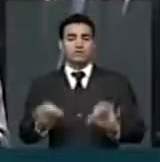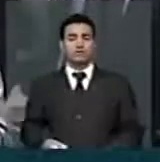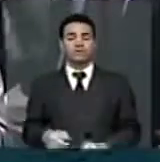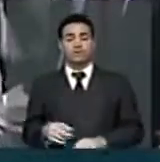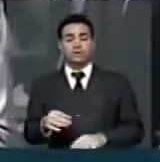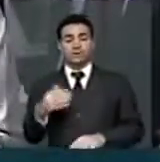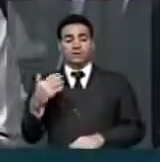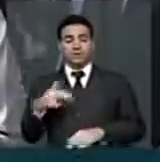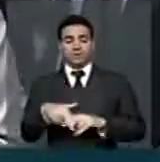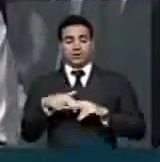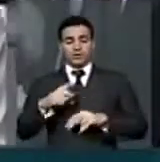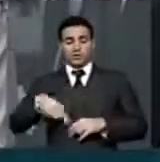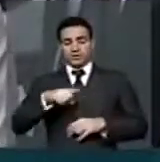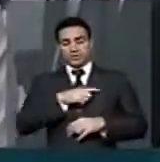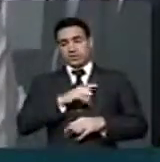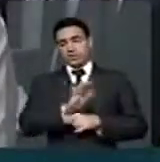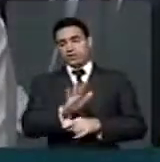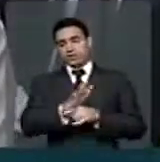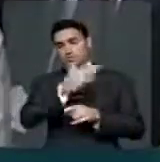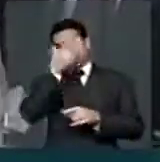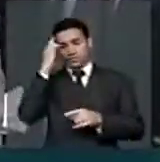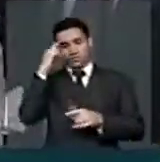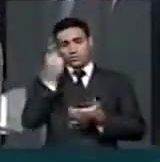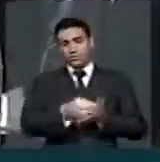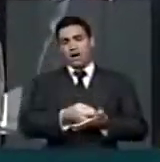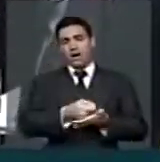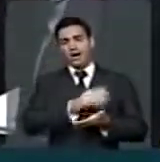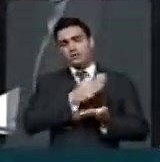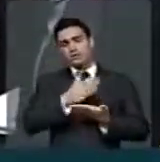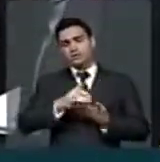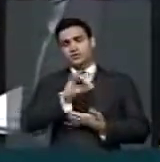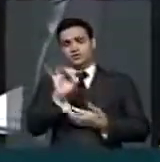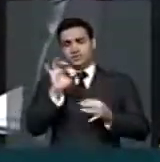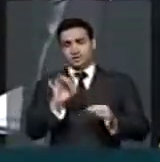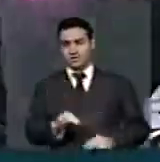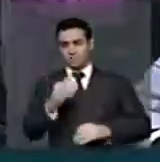fazendo justiça com os clientes do nosso país. Muito obrigado a todos os líderes e muito obrigado, senhor presidente.